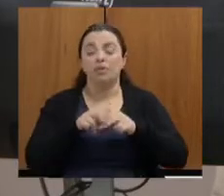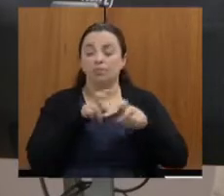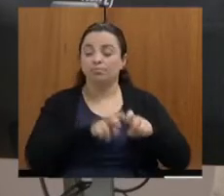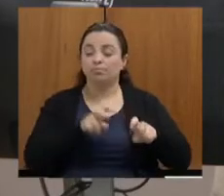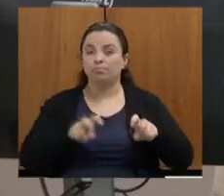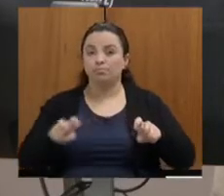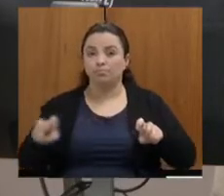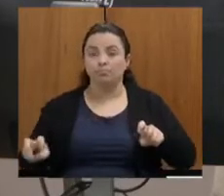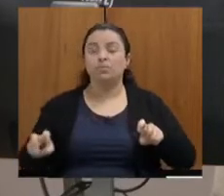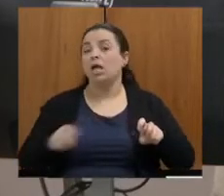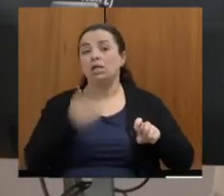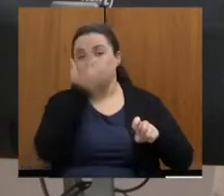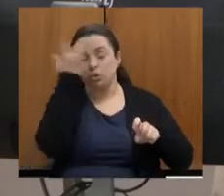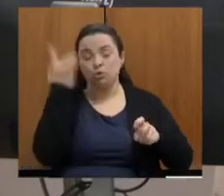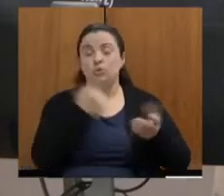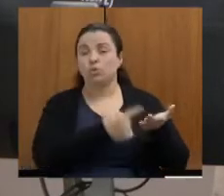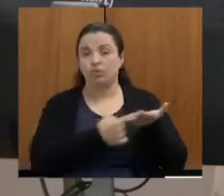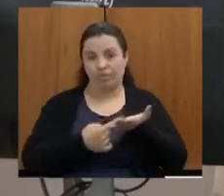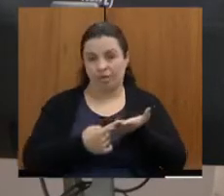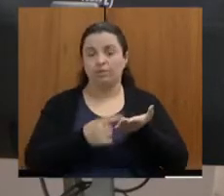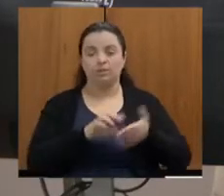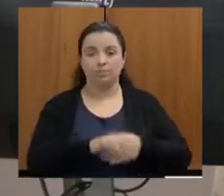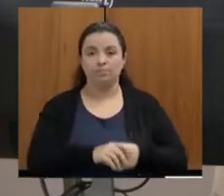à mesa os seguintes convidados